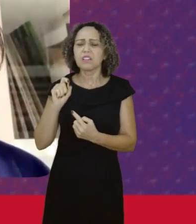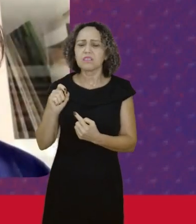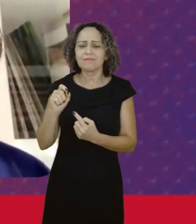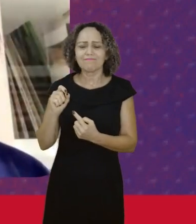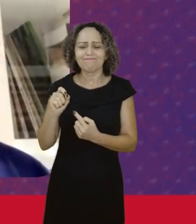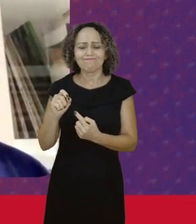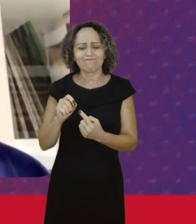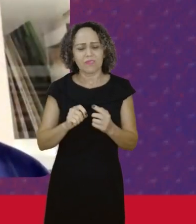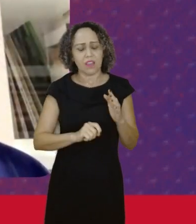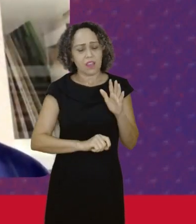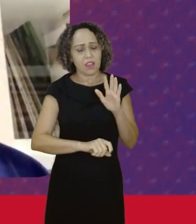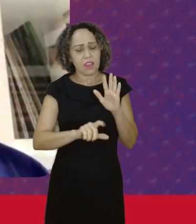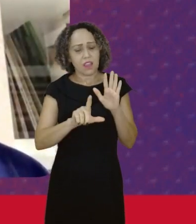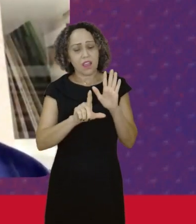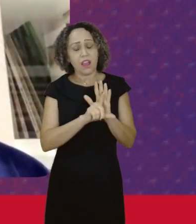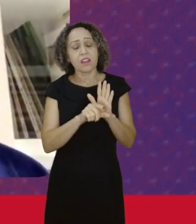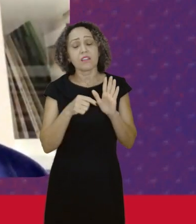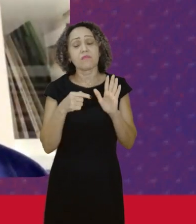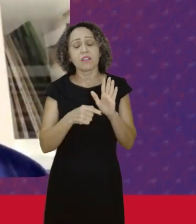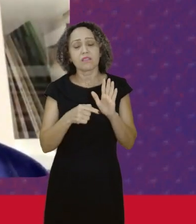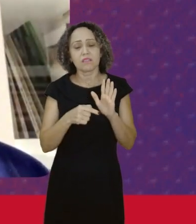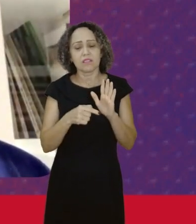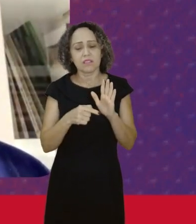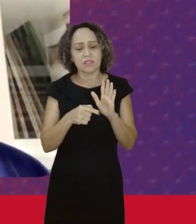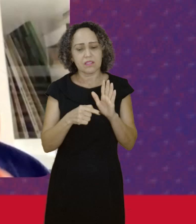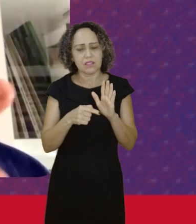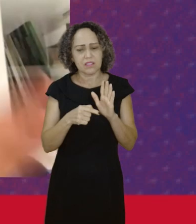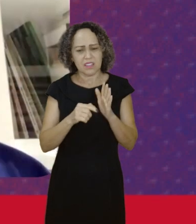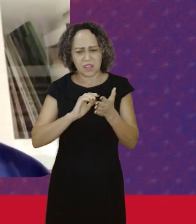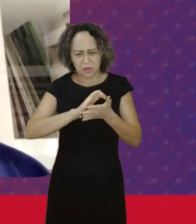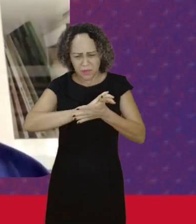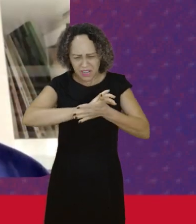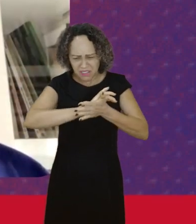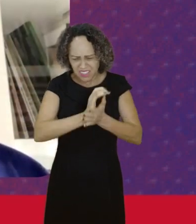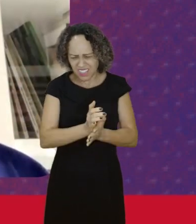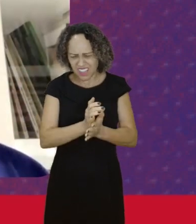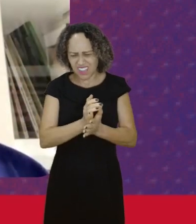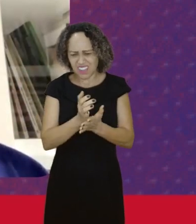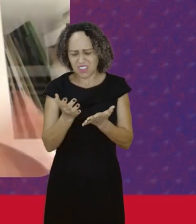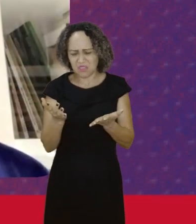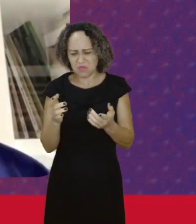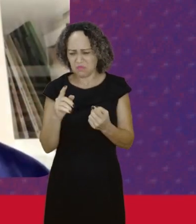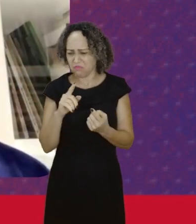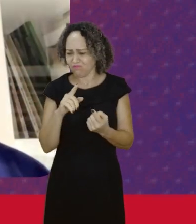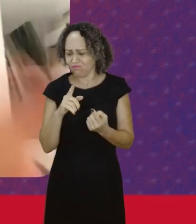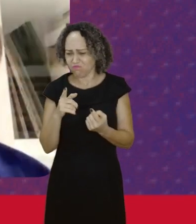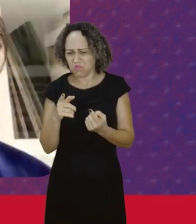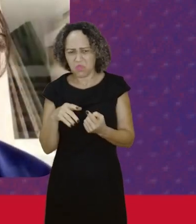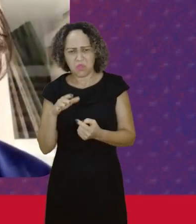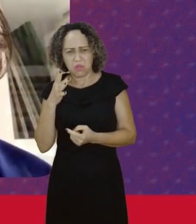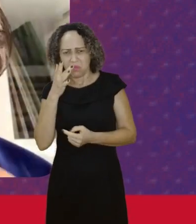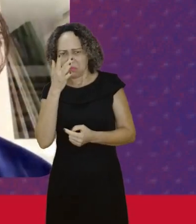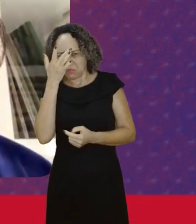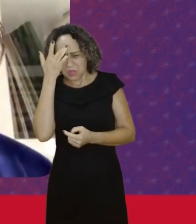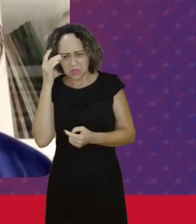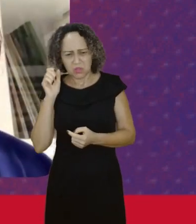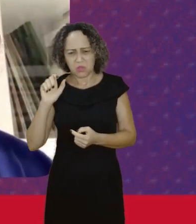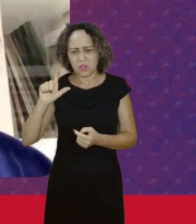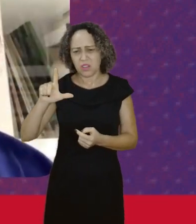de preconceito, nem contra uma pessoa gay ou